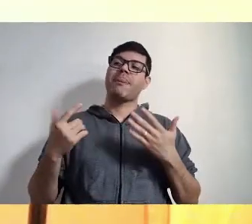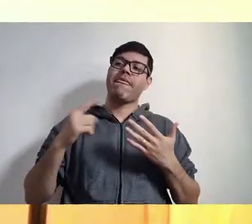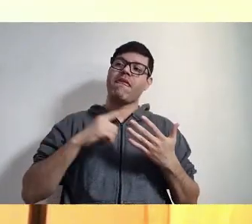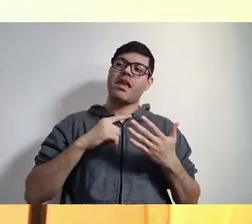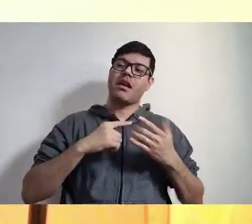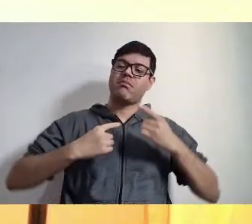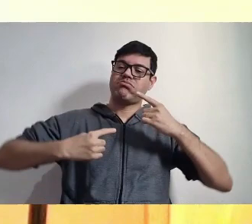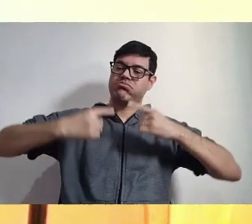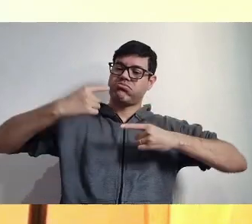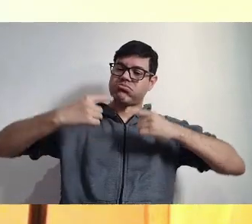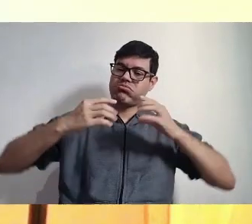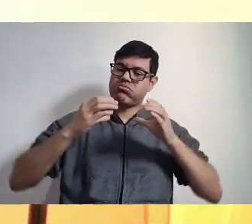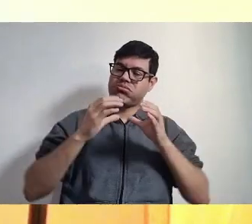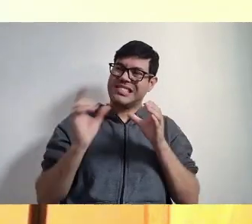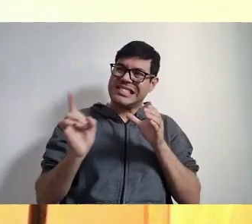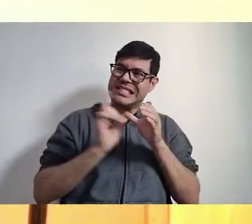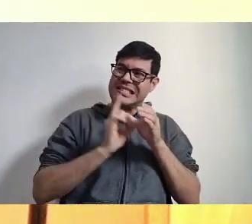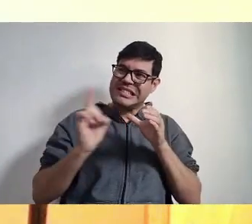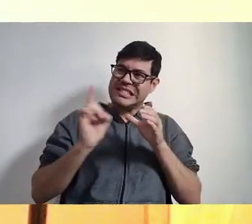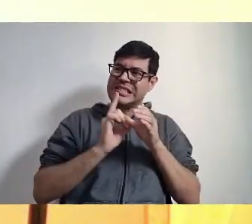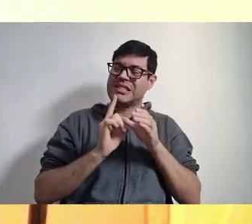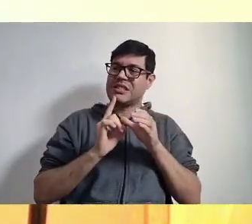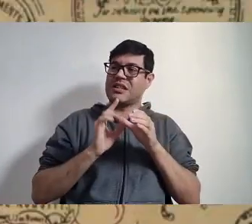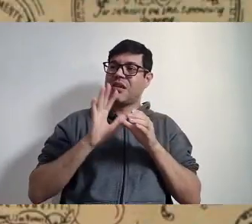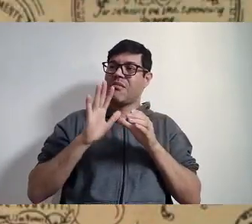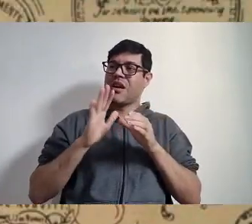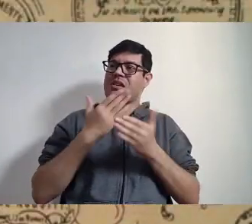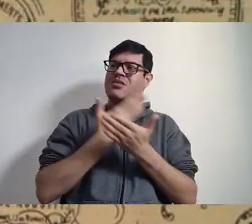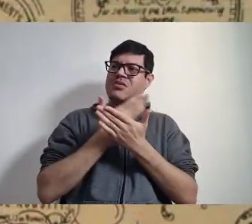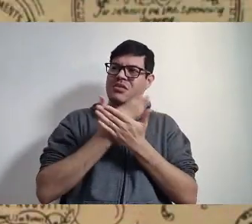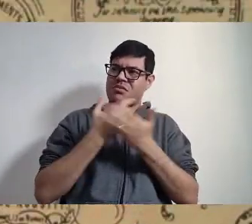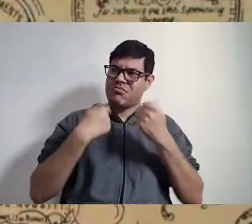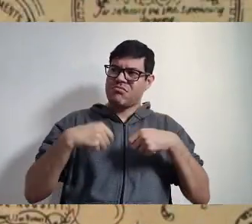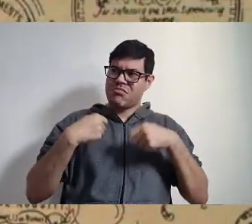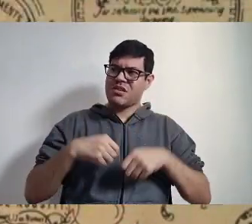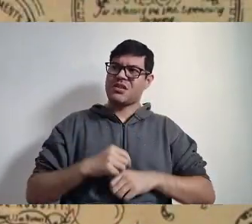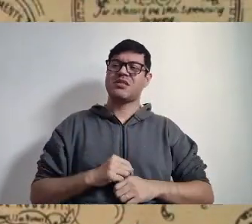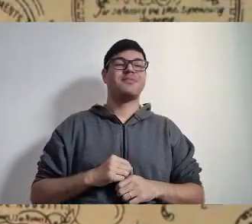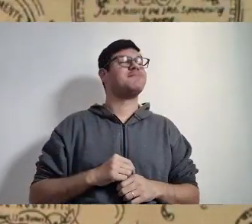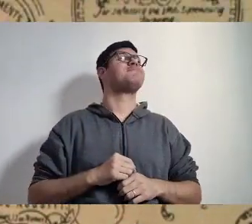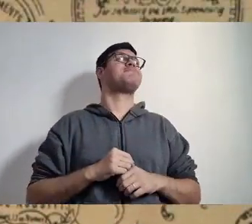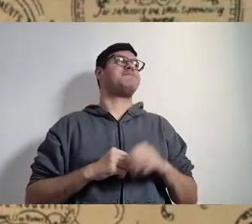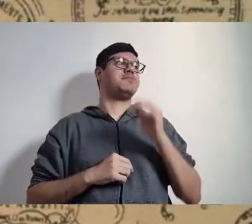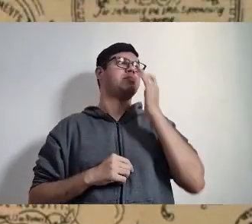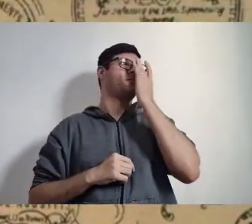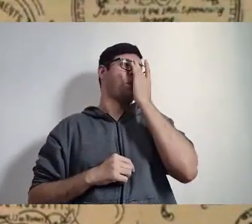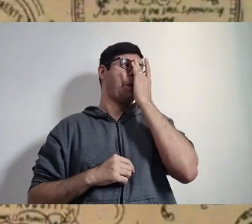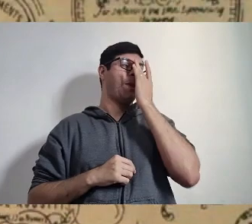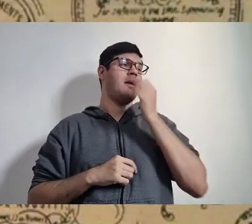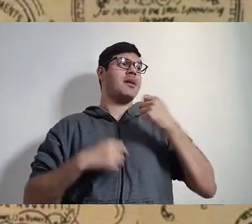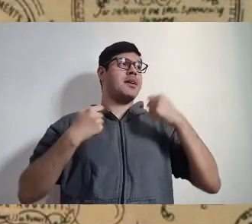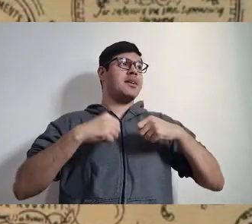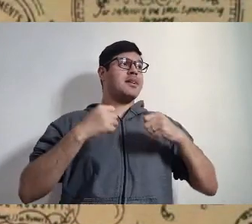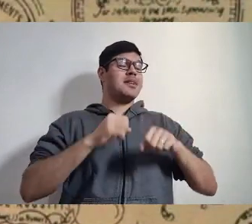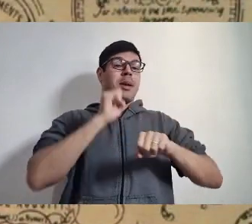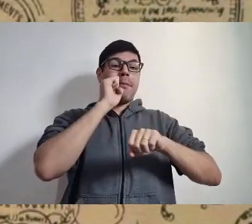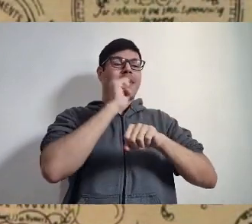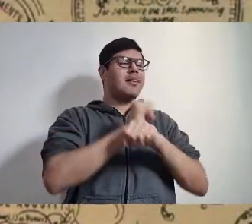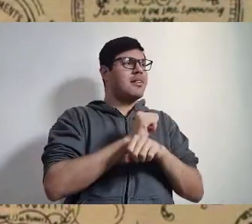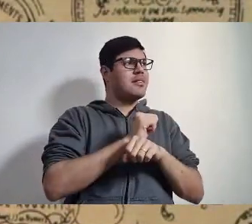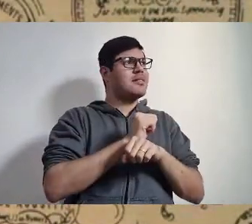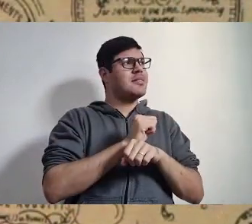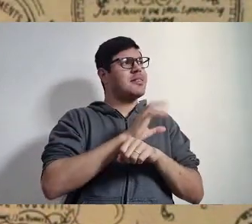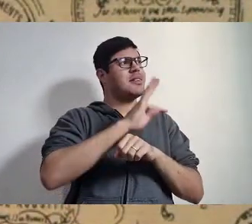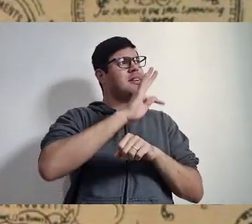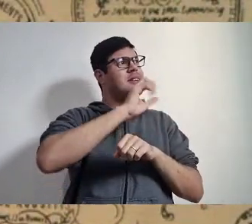político. Por isso tem que estudar bastante essa questão. Tem que estudar. Mas é o que eu disse para você. A concessão, desde que seja travada a tarifa e